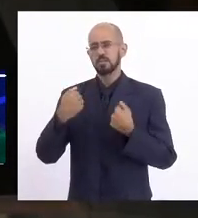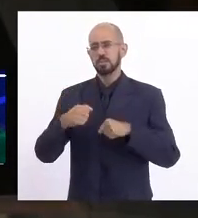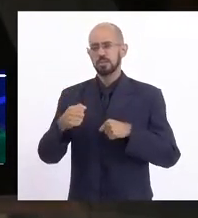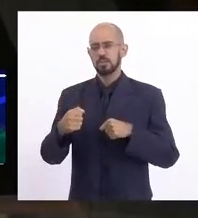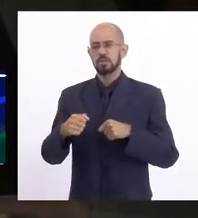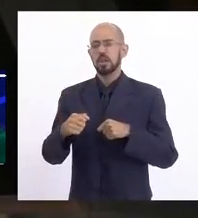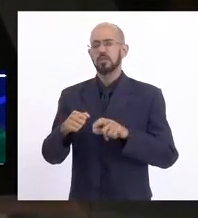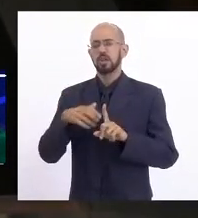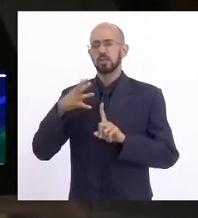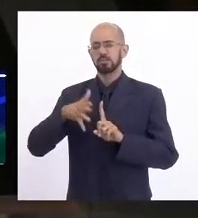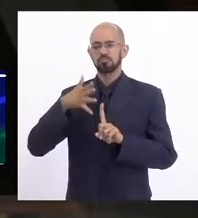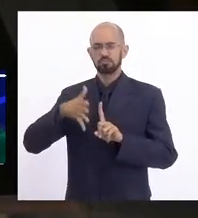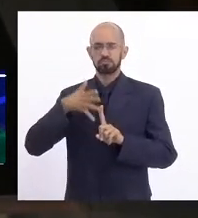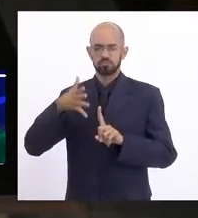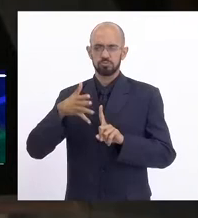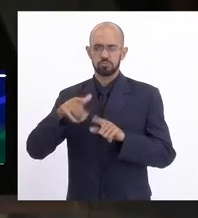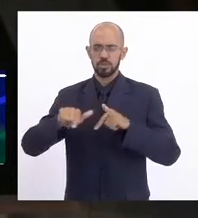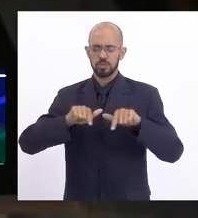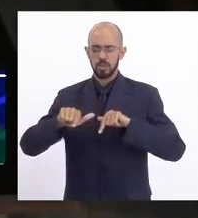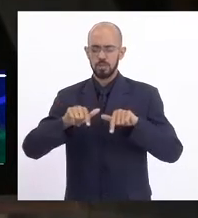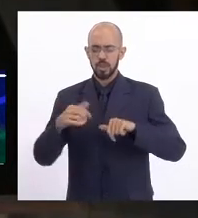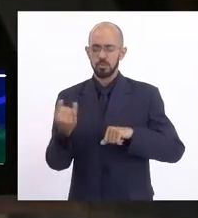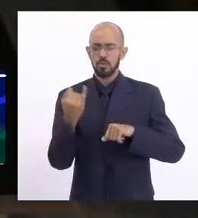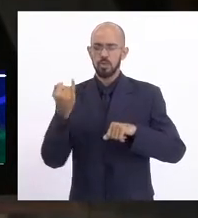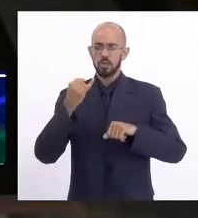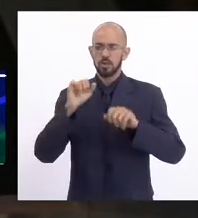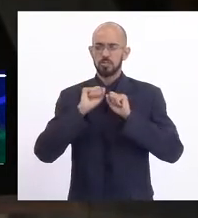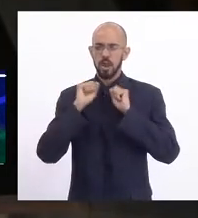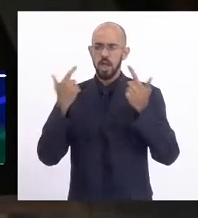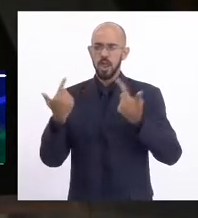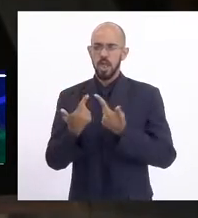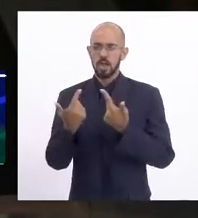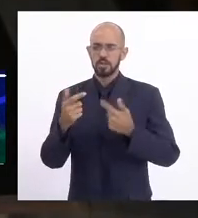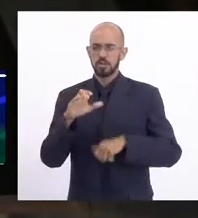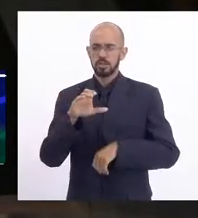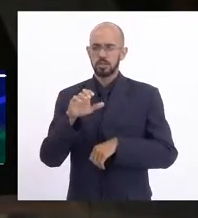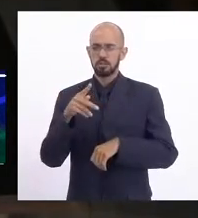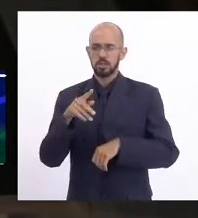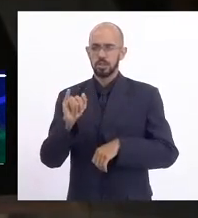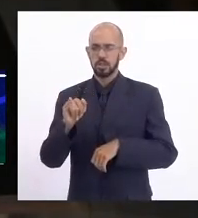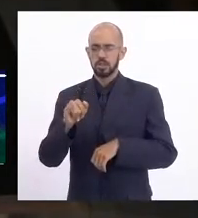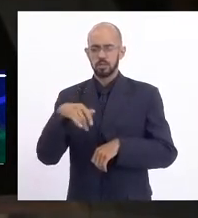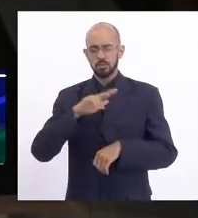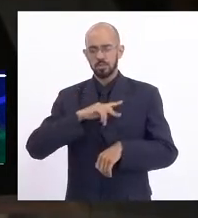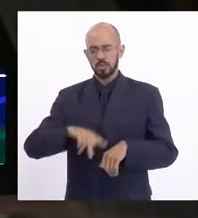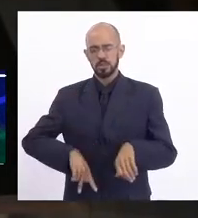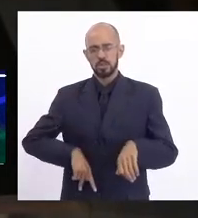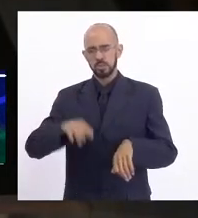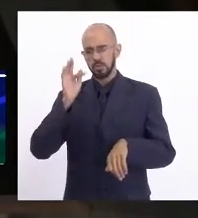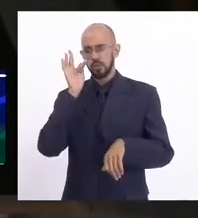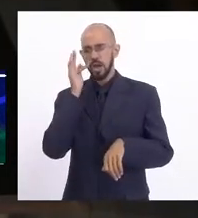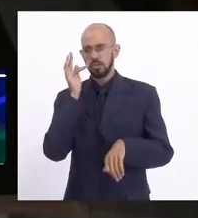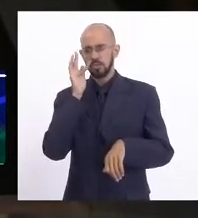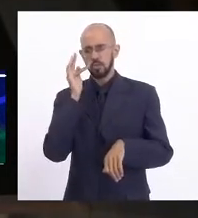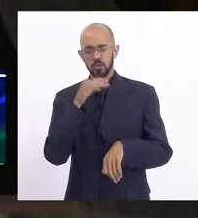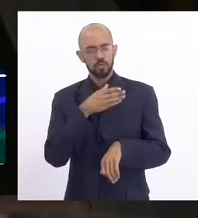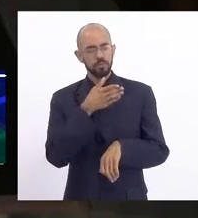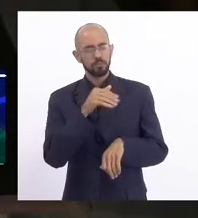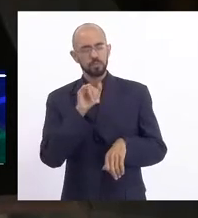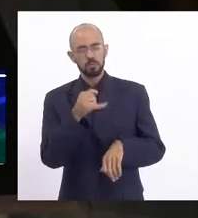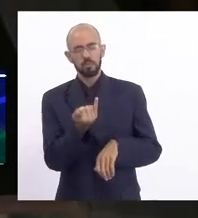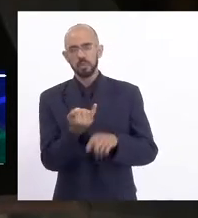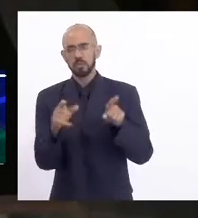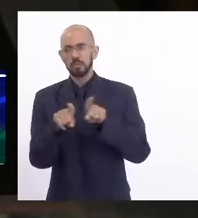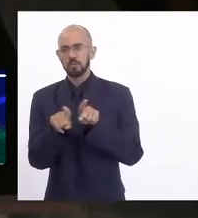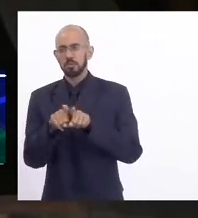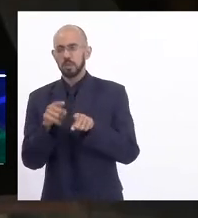hoje esse trabalho importante feito pela LERJ na CPI, sob a presidência do deputado Flávio Serafini. Aproveito aqui para mandar, Flávio, para o meu assessor